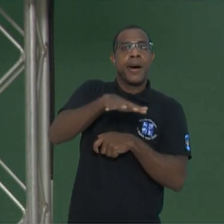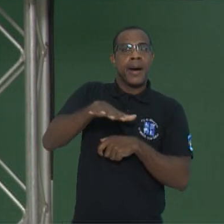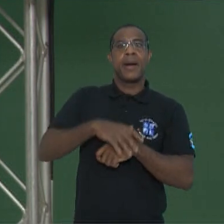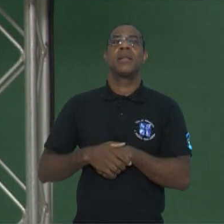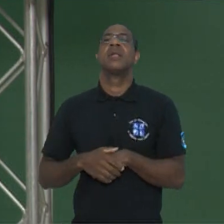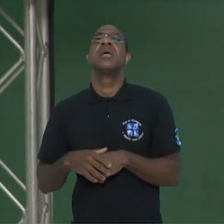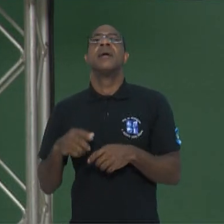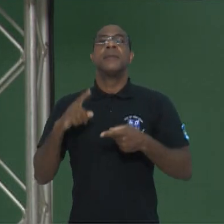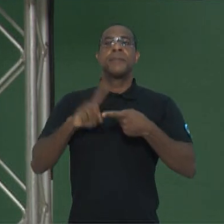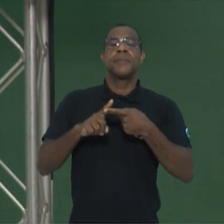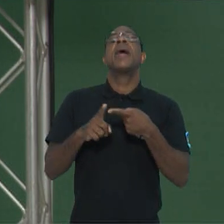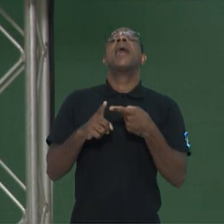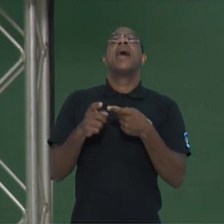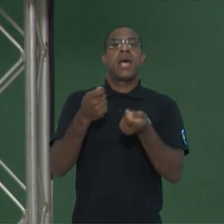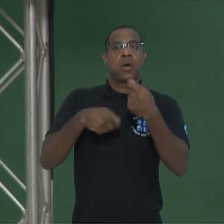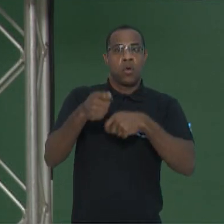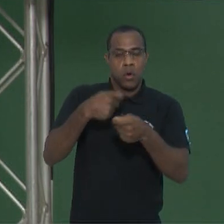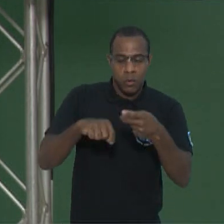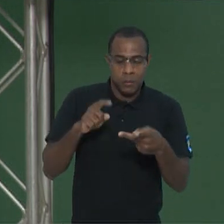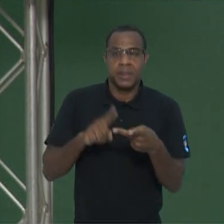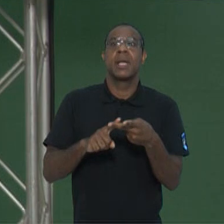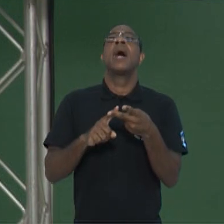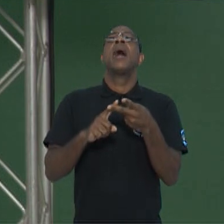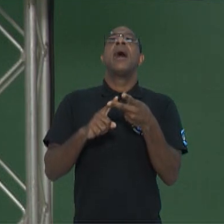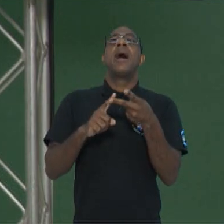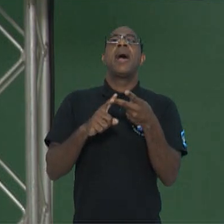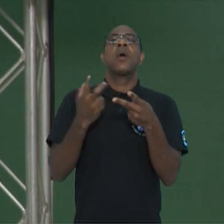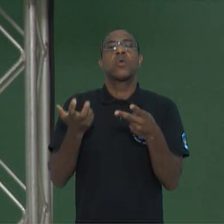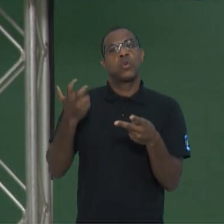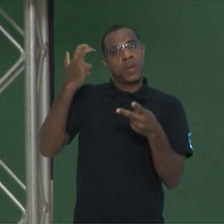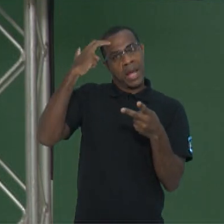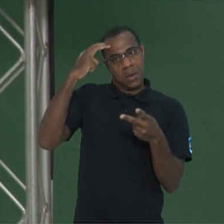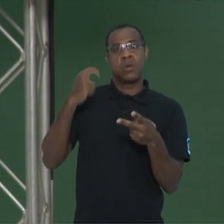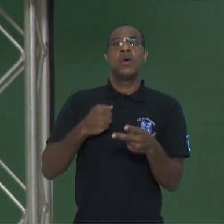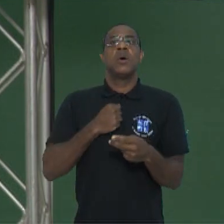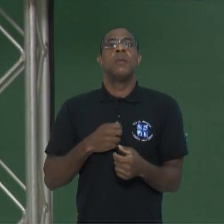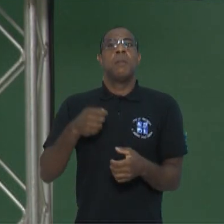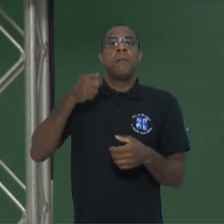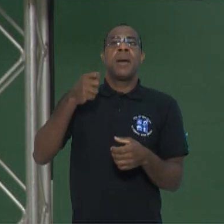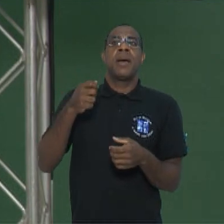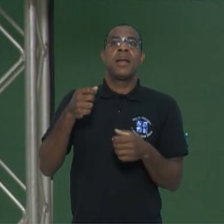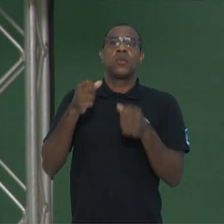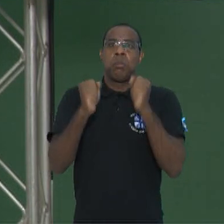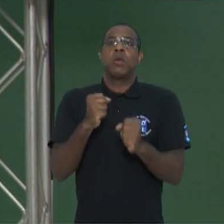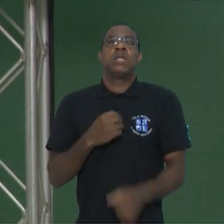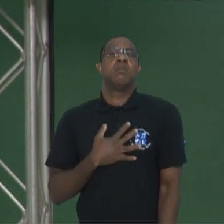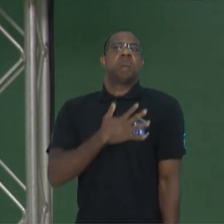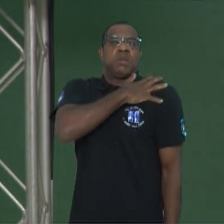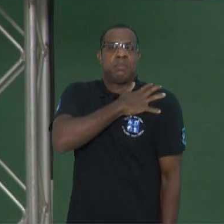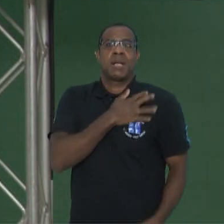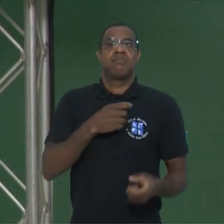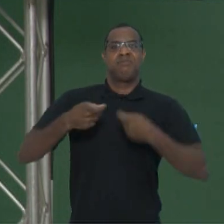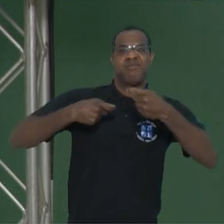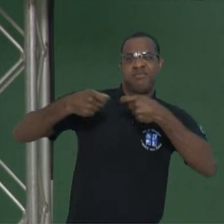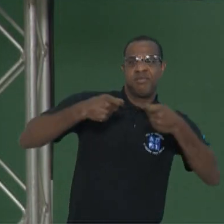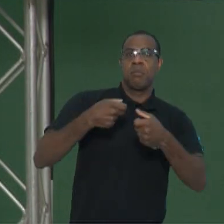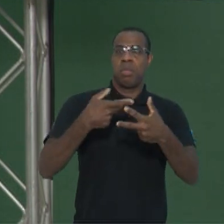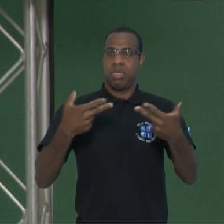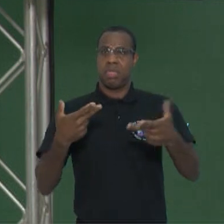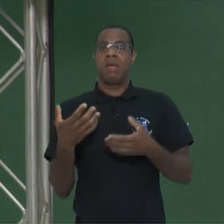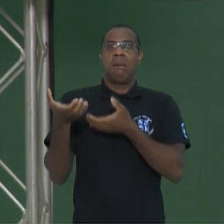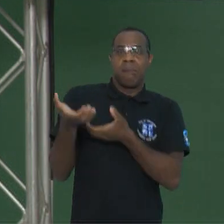área econômica, cultural, no poder militar, como armas, aviões, munição.